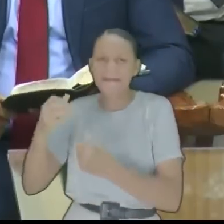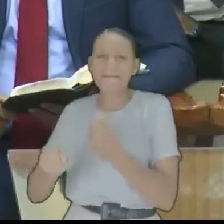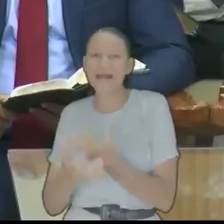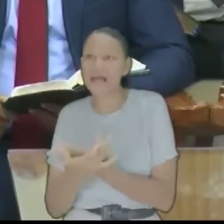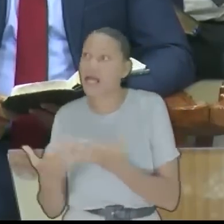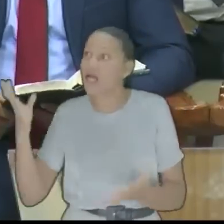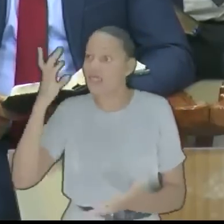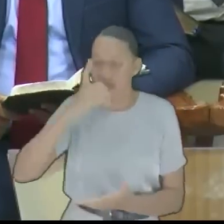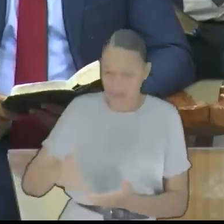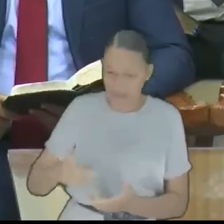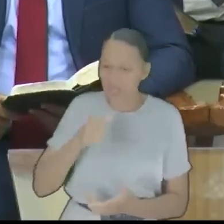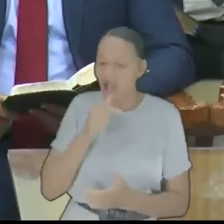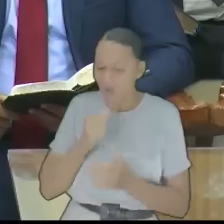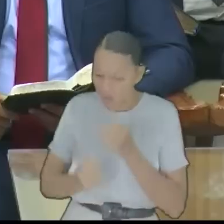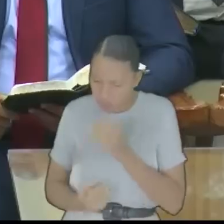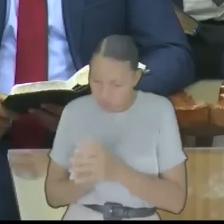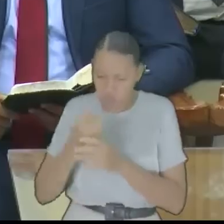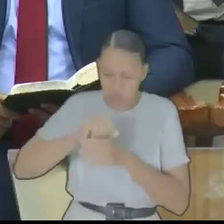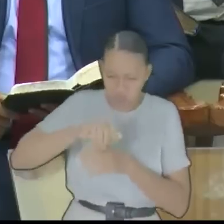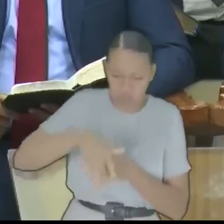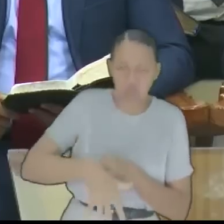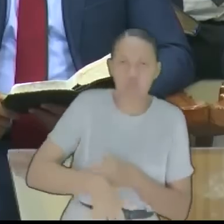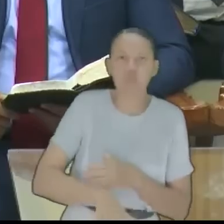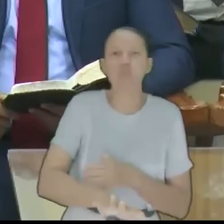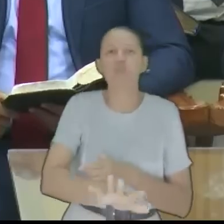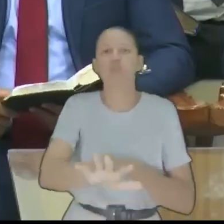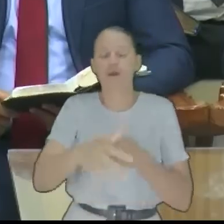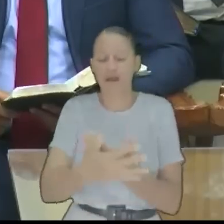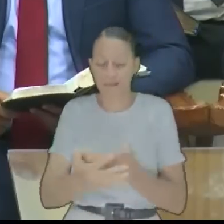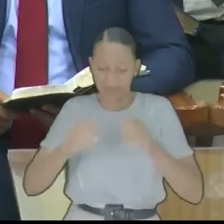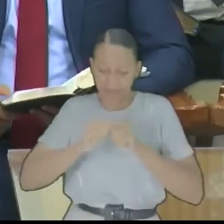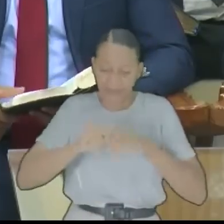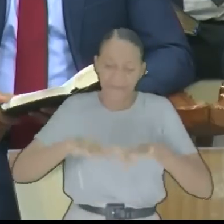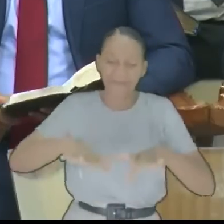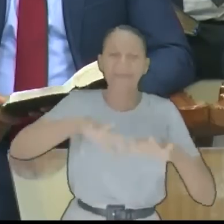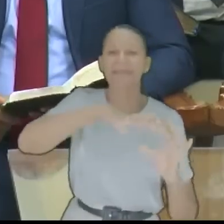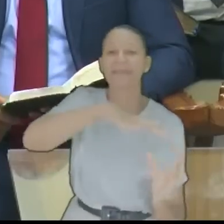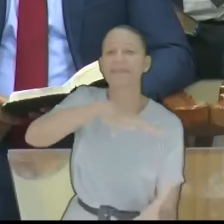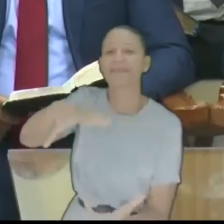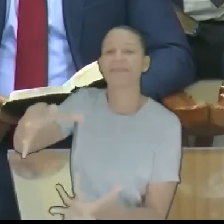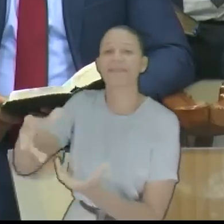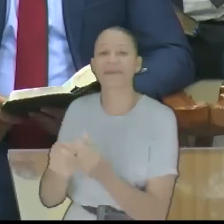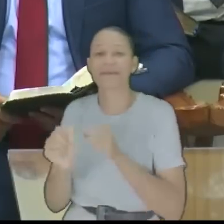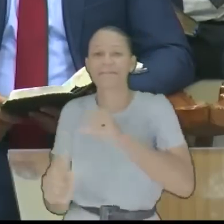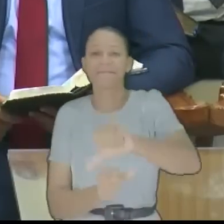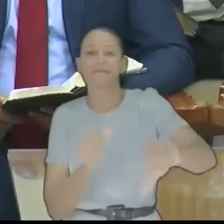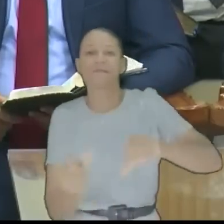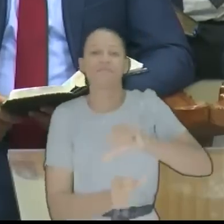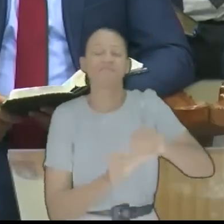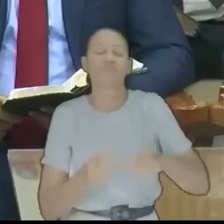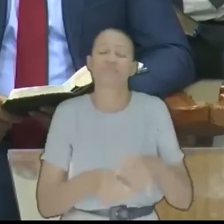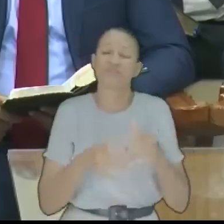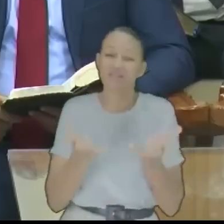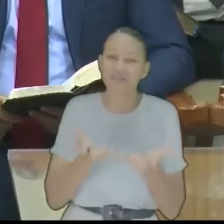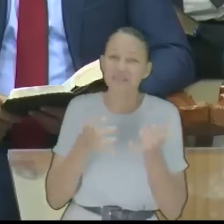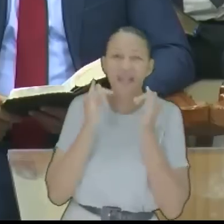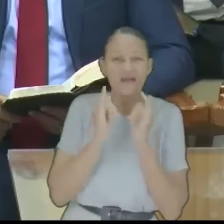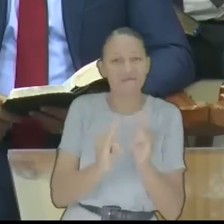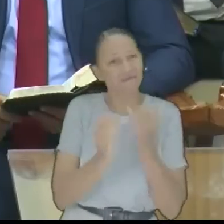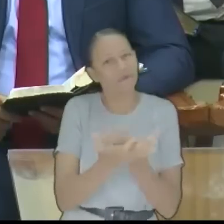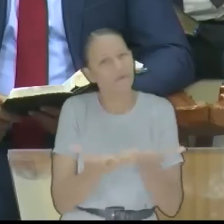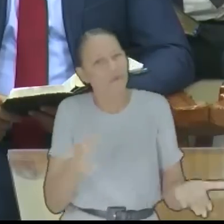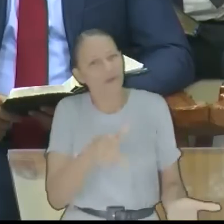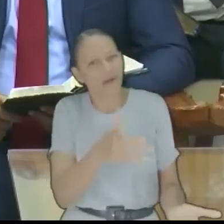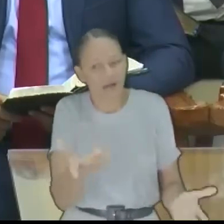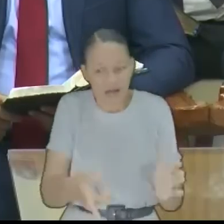uma fonte de água que regou a face da terra, e a face da terra mudou. Eu quero dizer para vocês, irmãos,